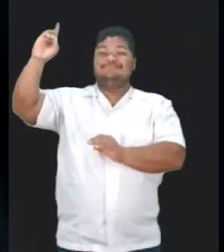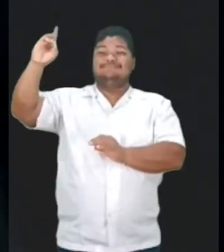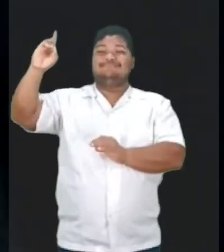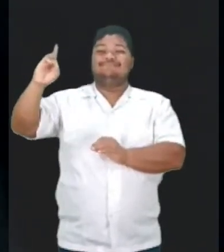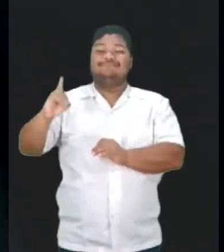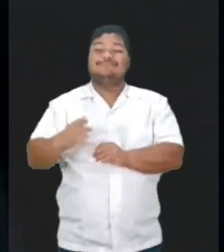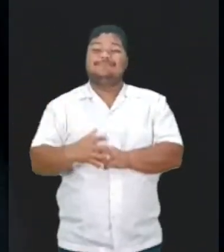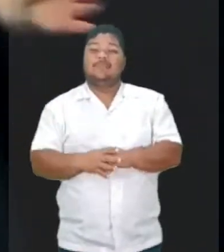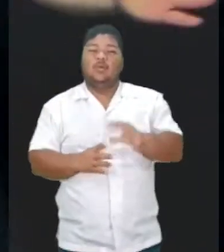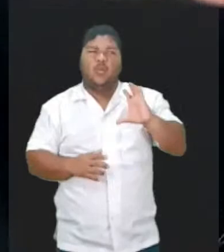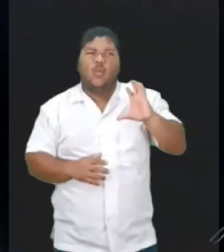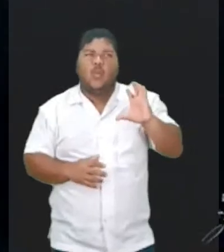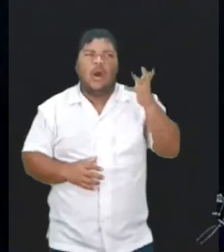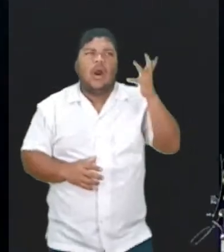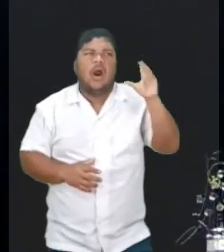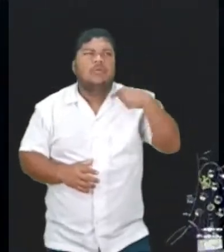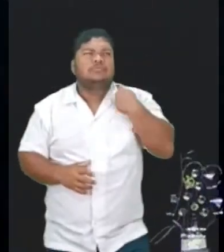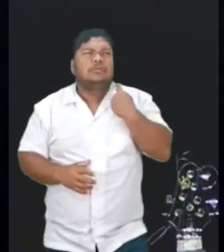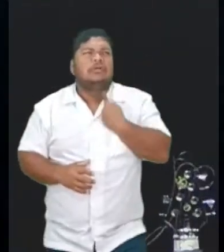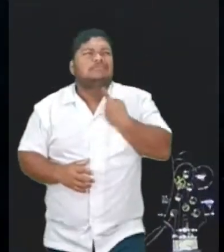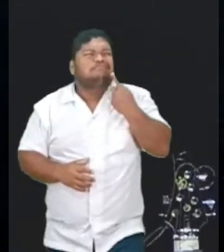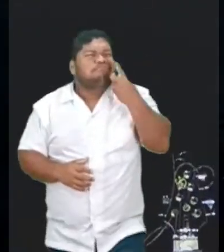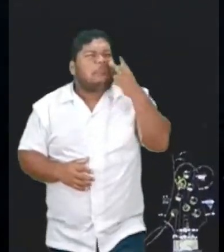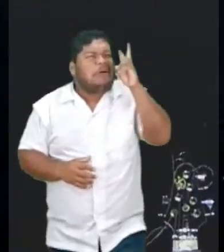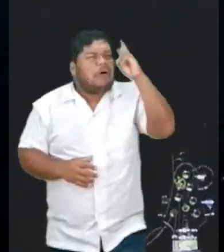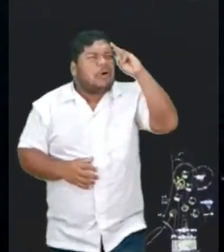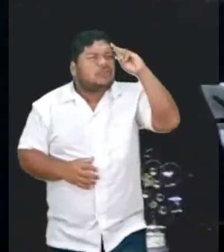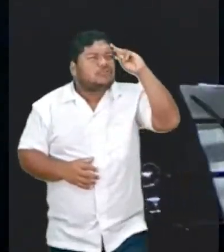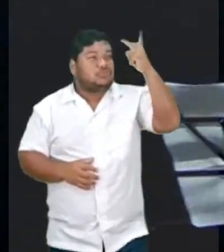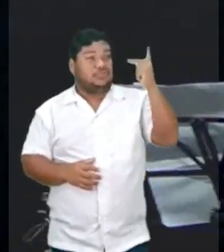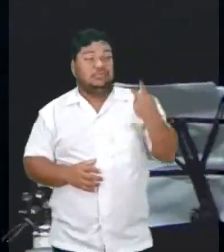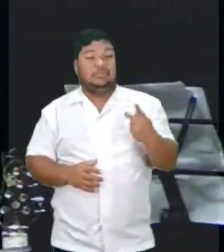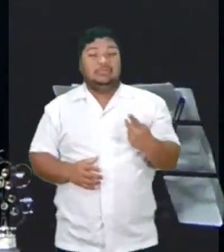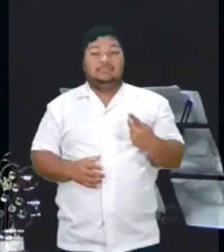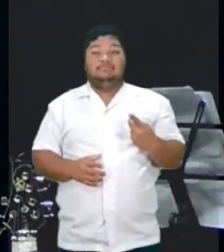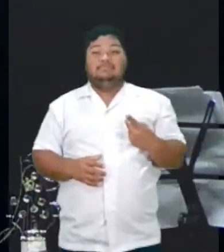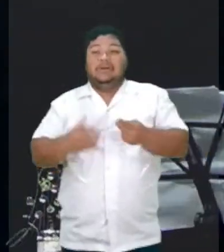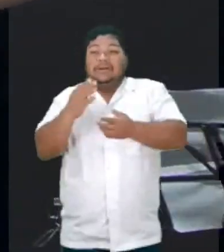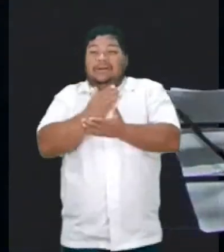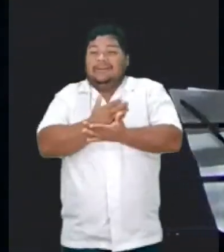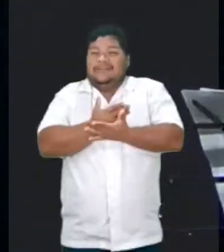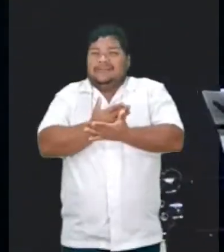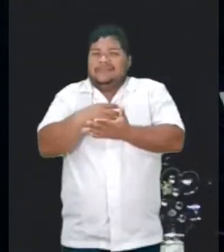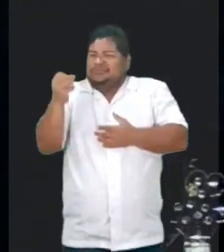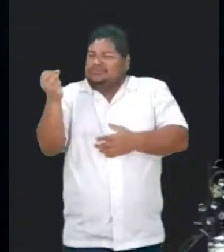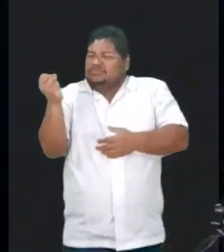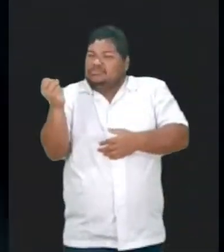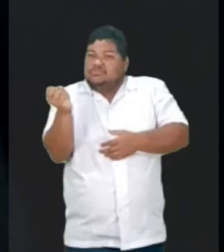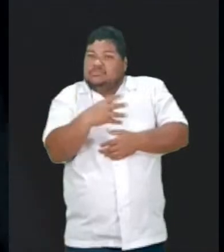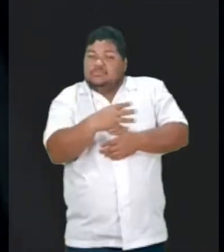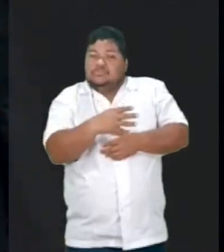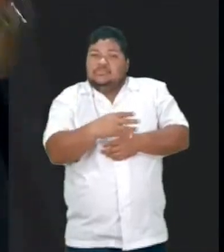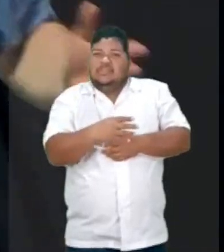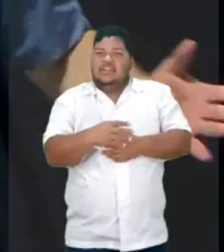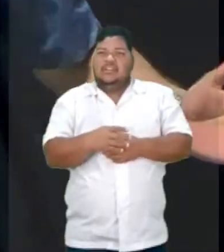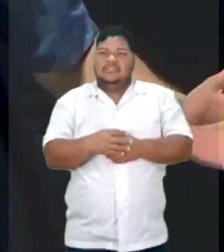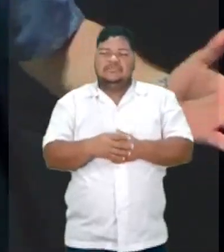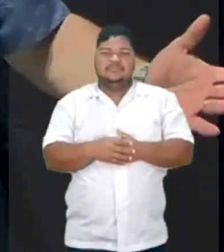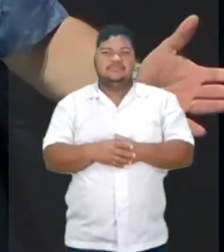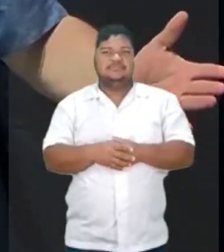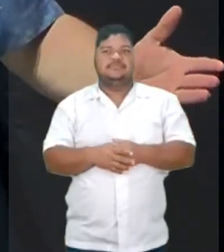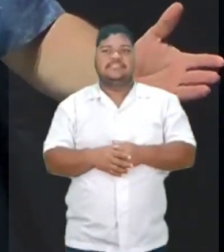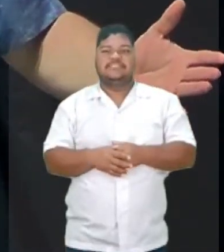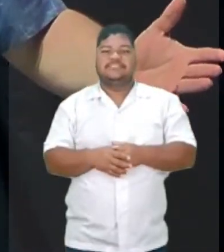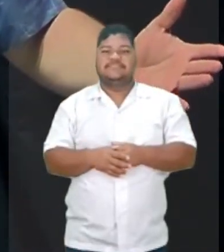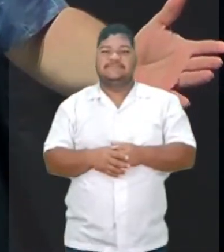Quando nós olhamos para histórias mais recentes, e todo aquele poderio da França, na época de